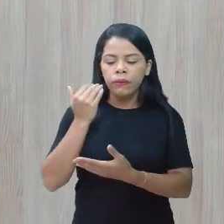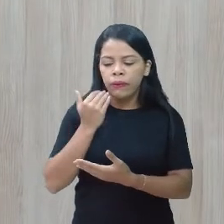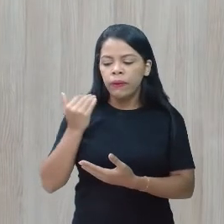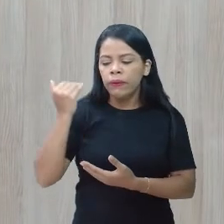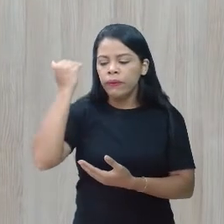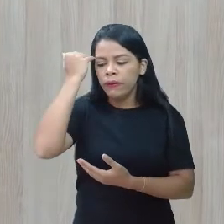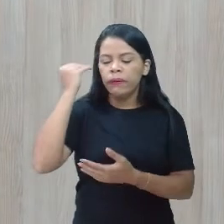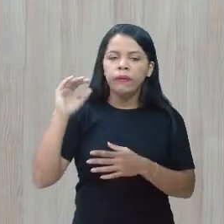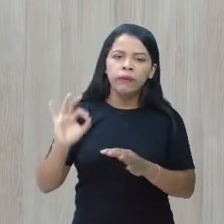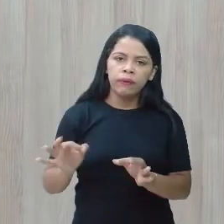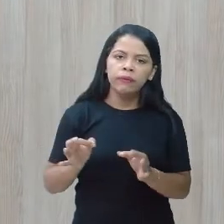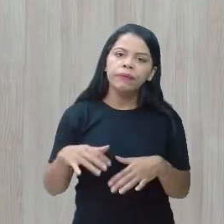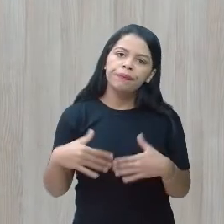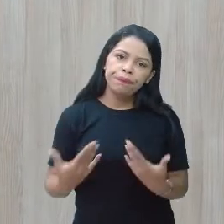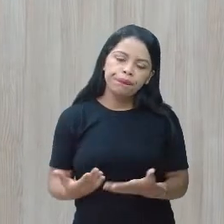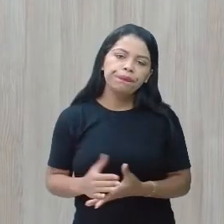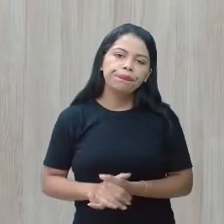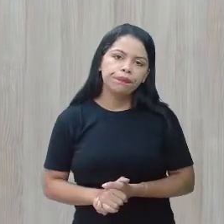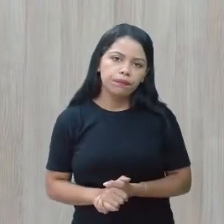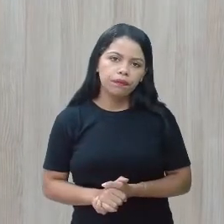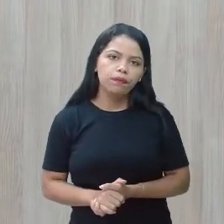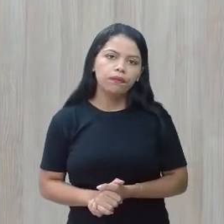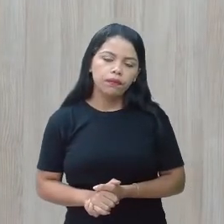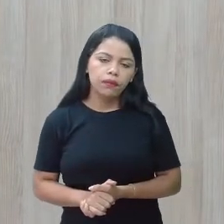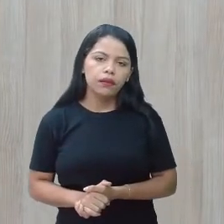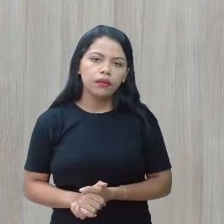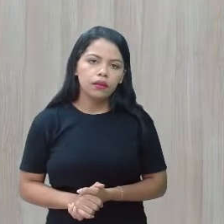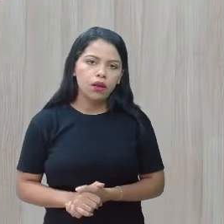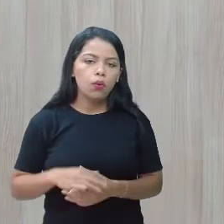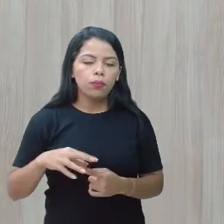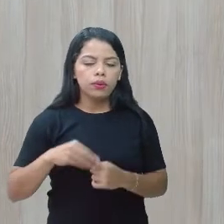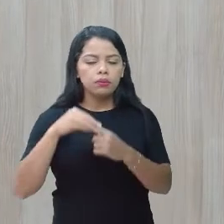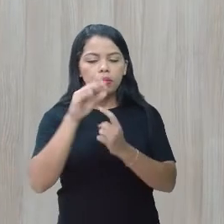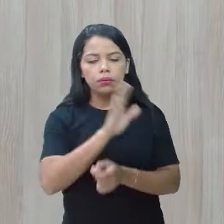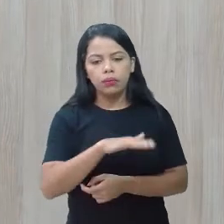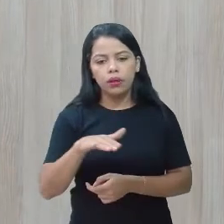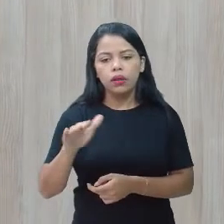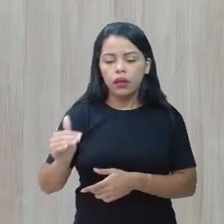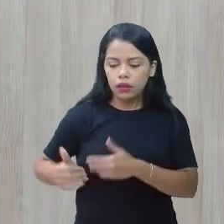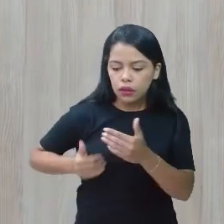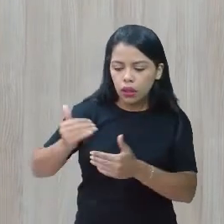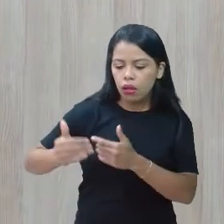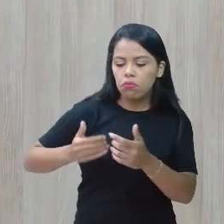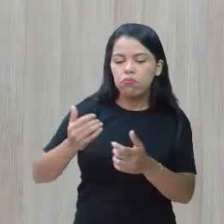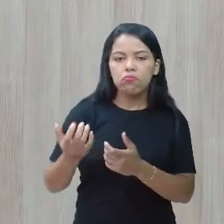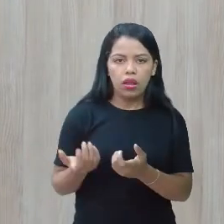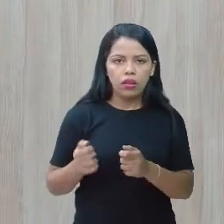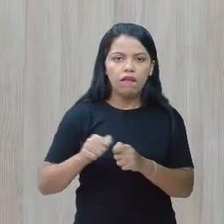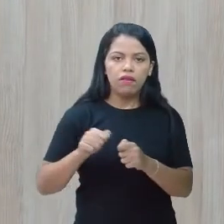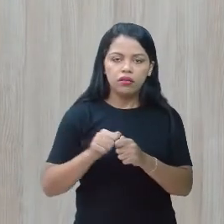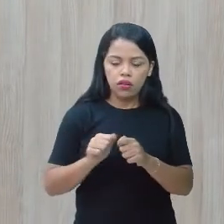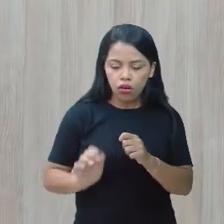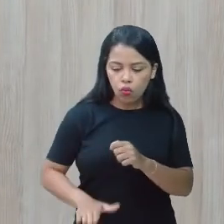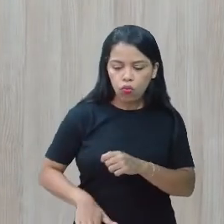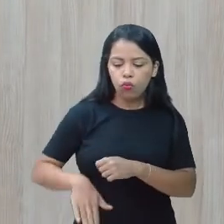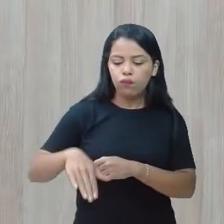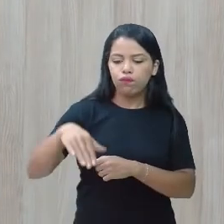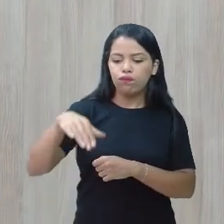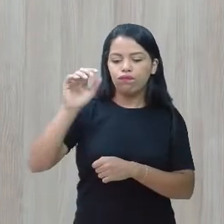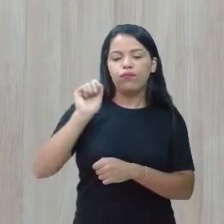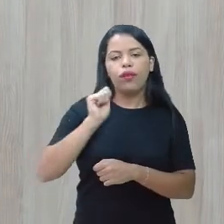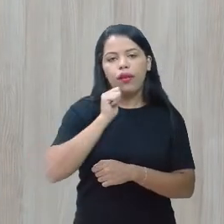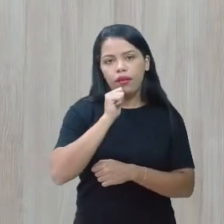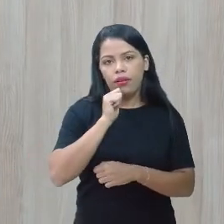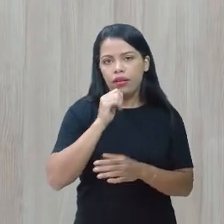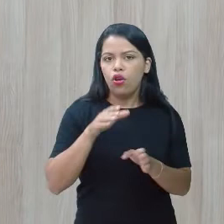jovens e principalmente para a criança que ainda está sendo conduzida, né? Está sendo formada esses conceitos. Então isso é muito importante. Fica só